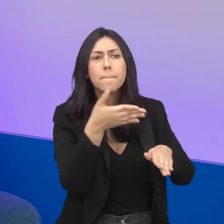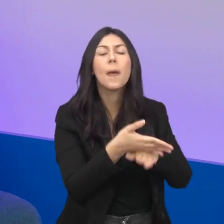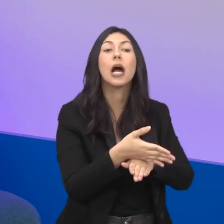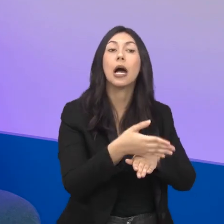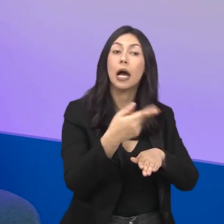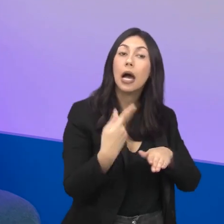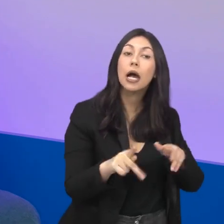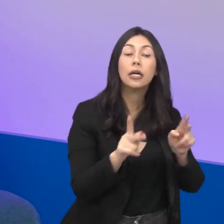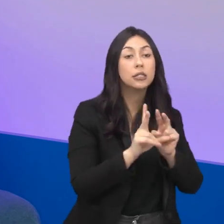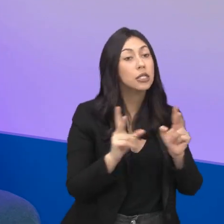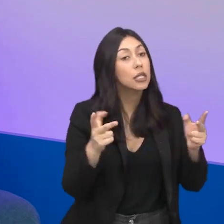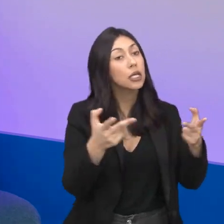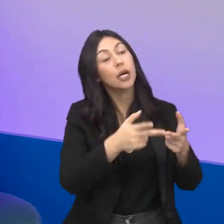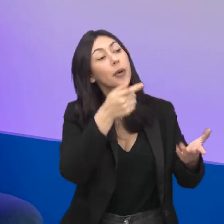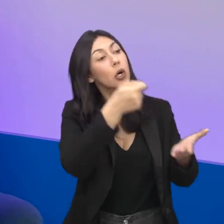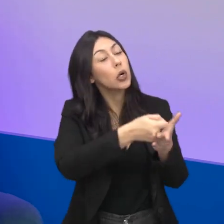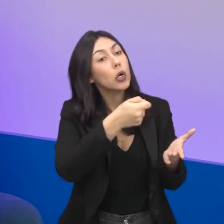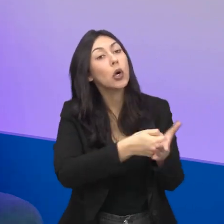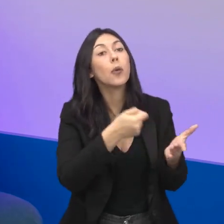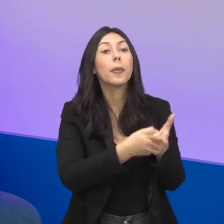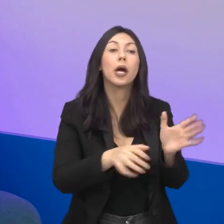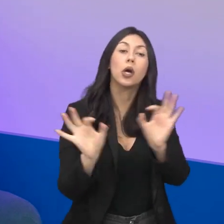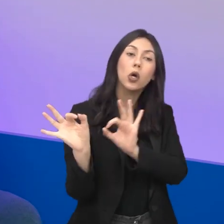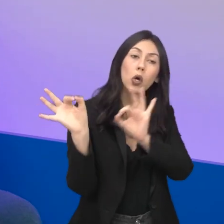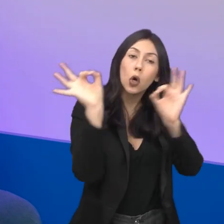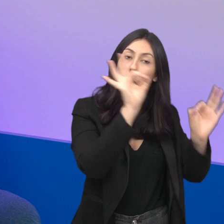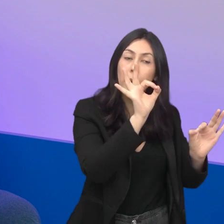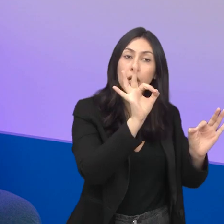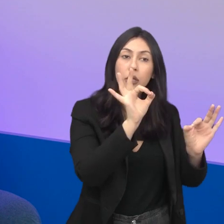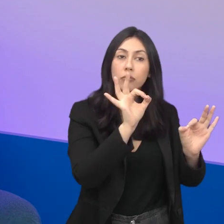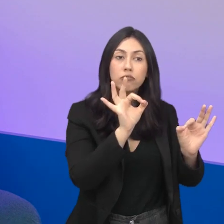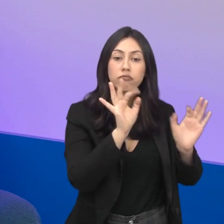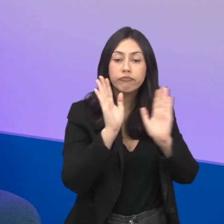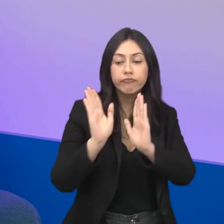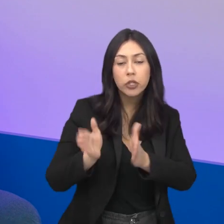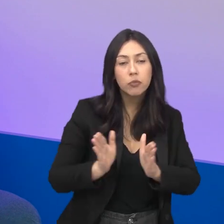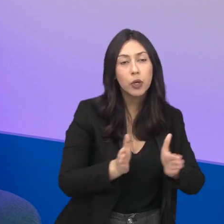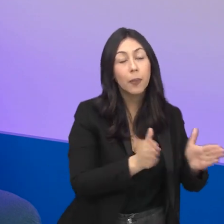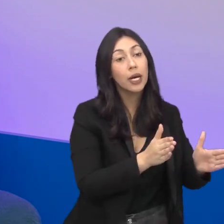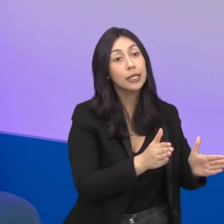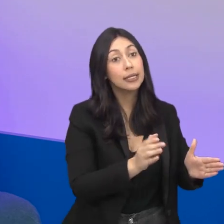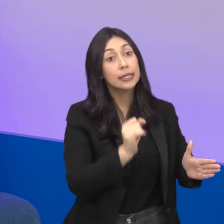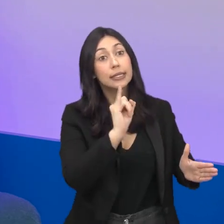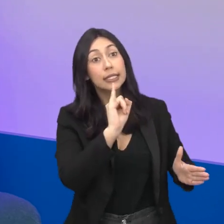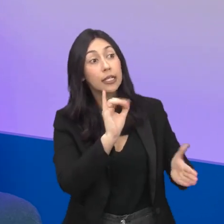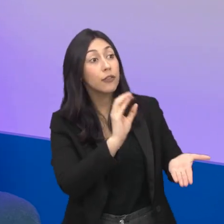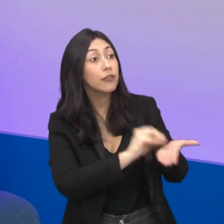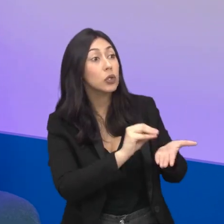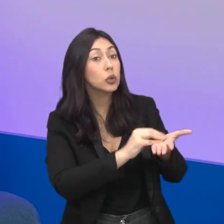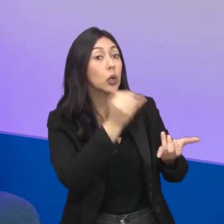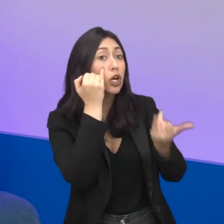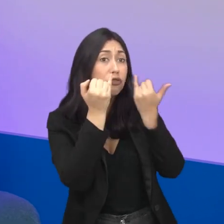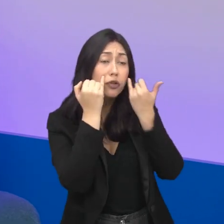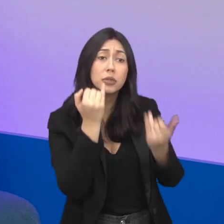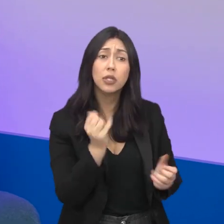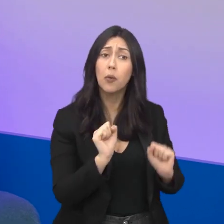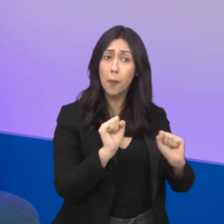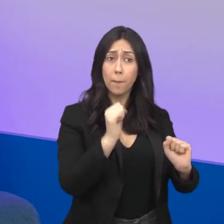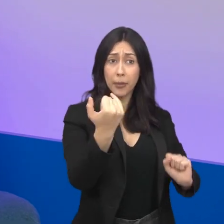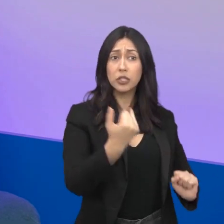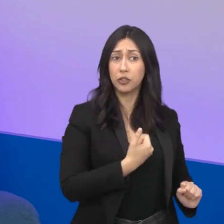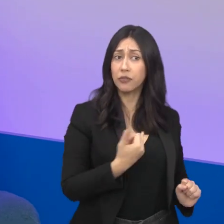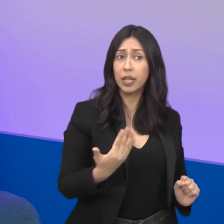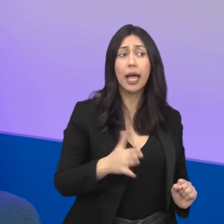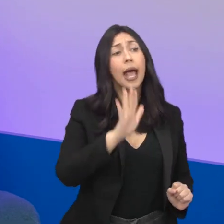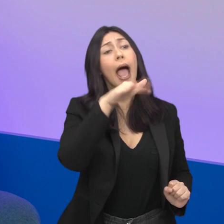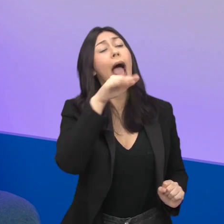cidadão aqui na Câmara Municipal, cobrando os vereadores, acompanhando os processos de transparência e se não encontrar alguma informação lá,